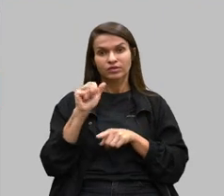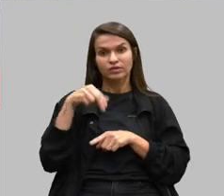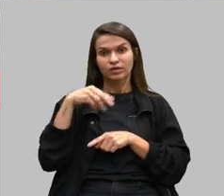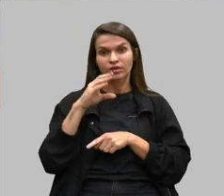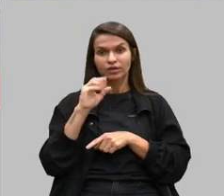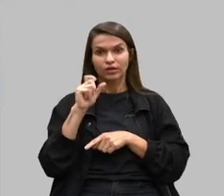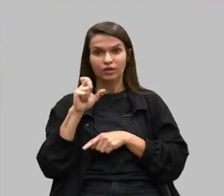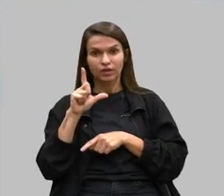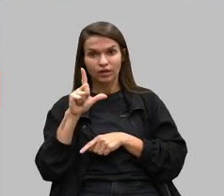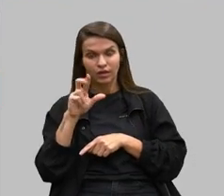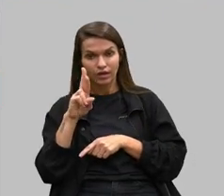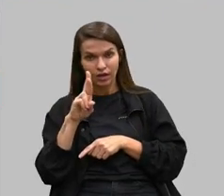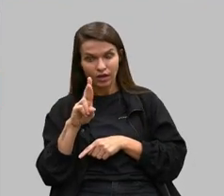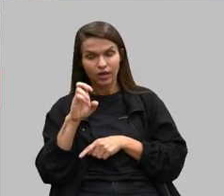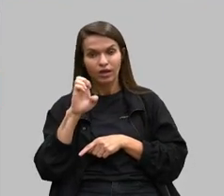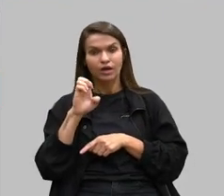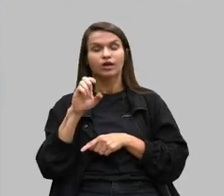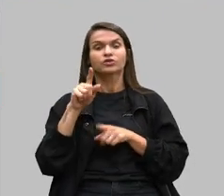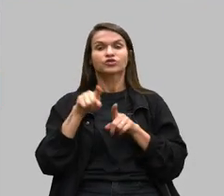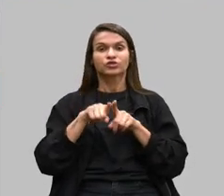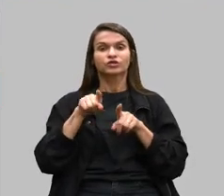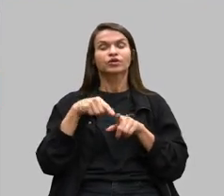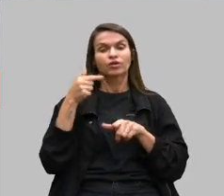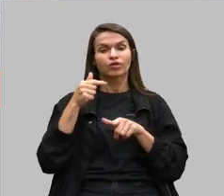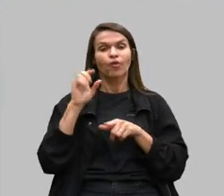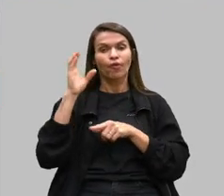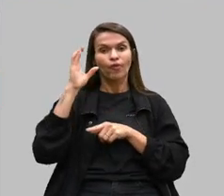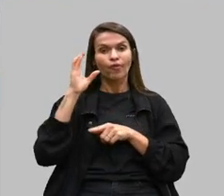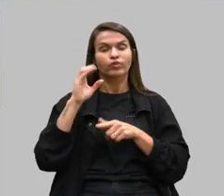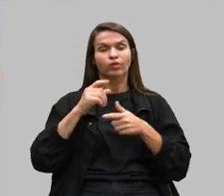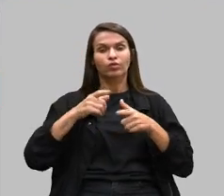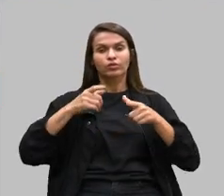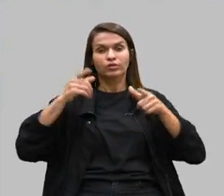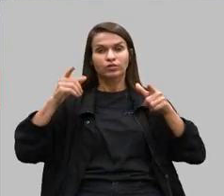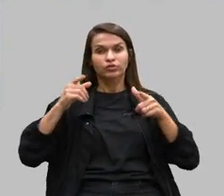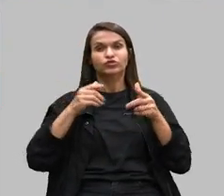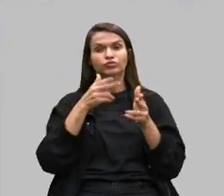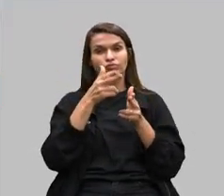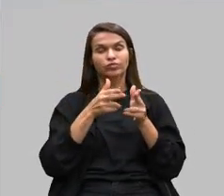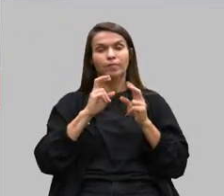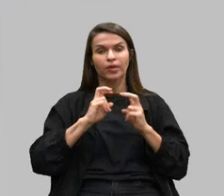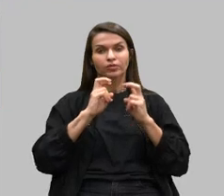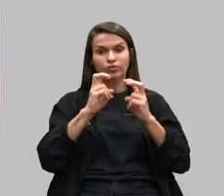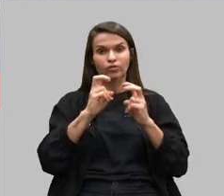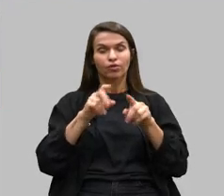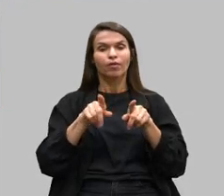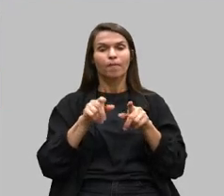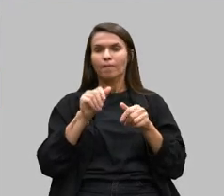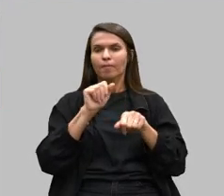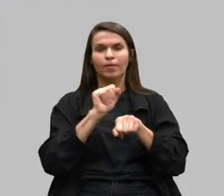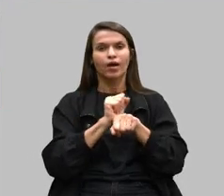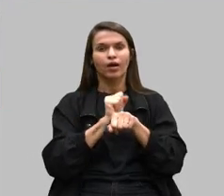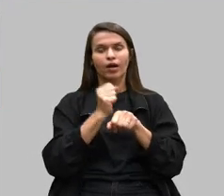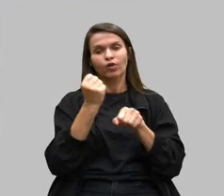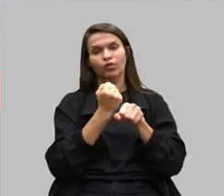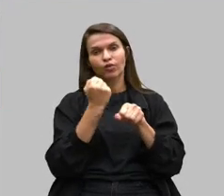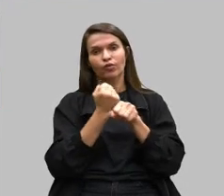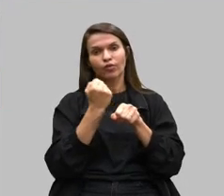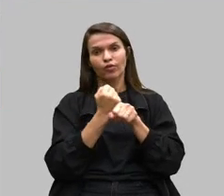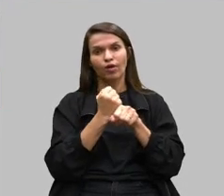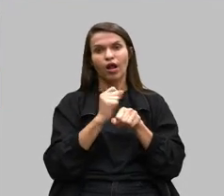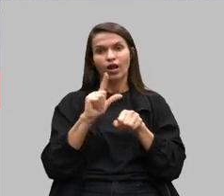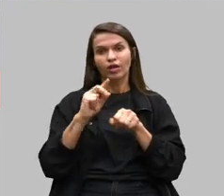de Contagem né o nosso trabalho aí em prol da expansão do metrô e não queremos parar por aí não queremos parar com a extensão da a construção da linha dois queremos